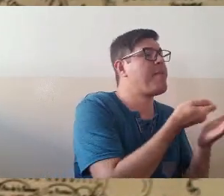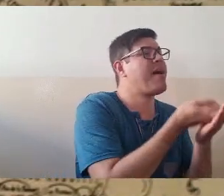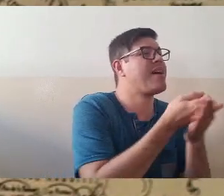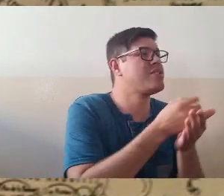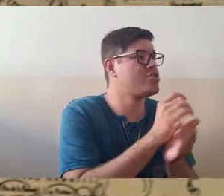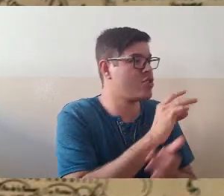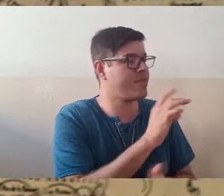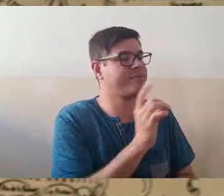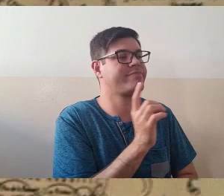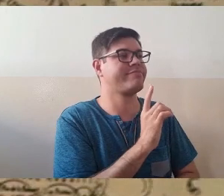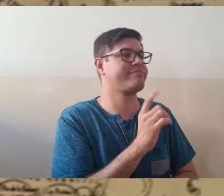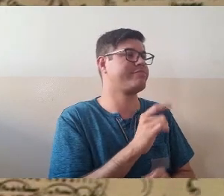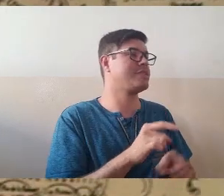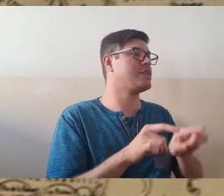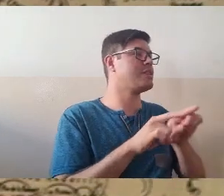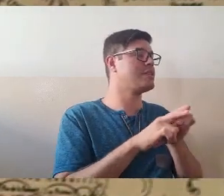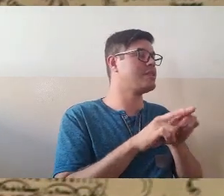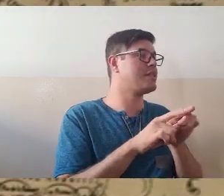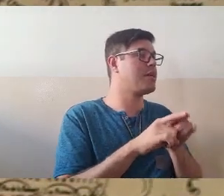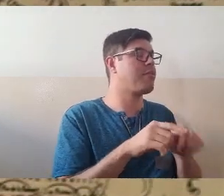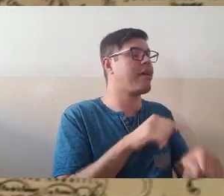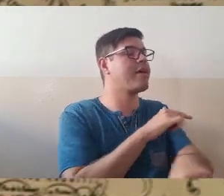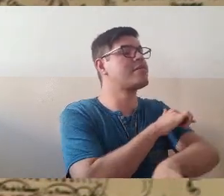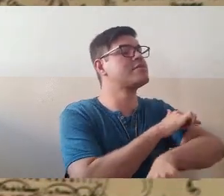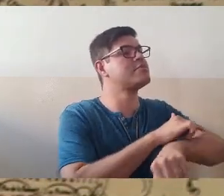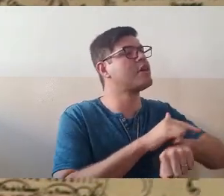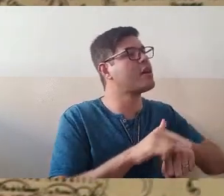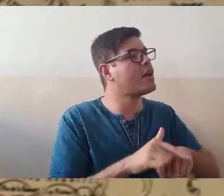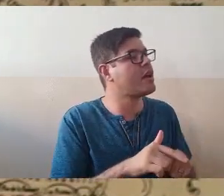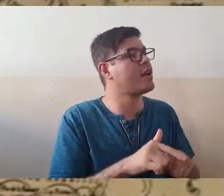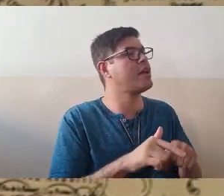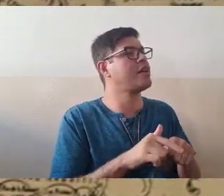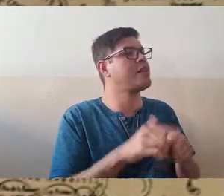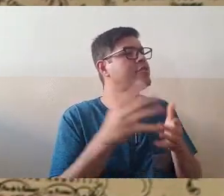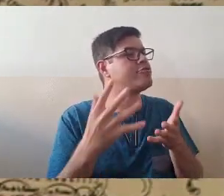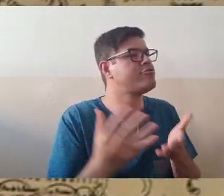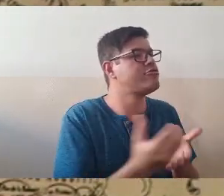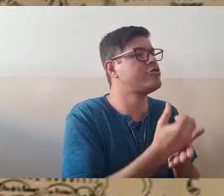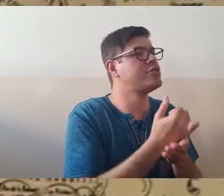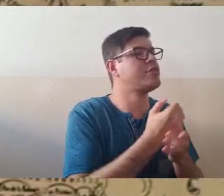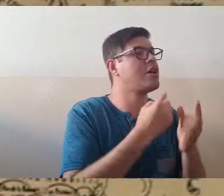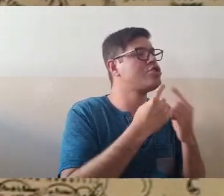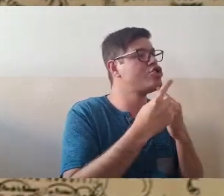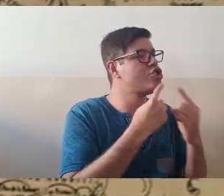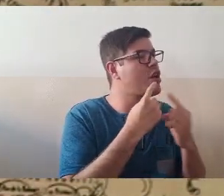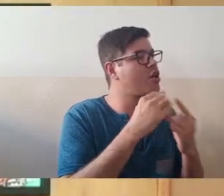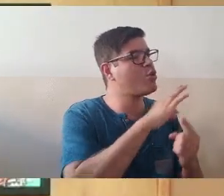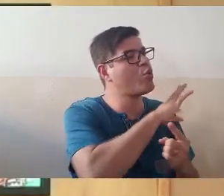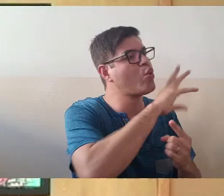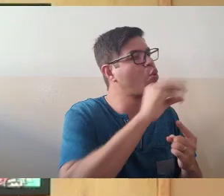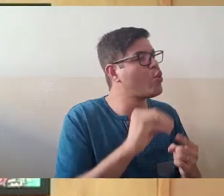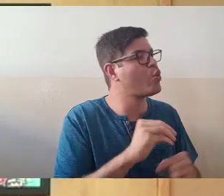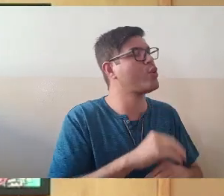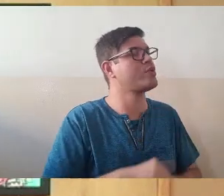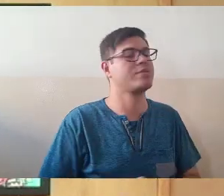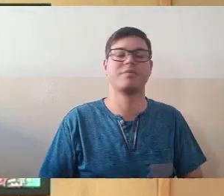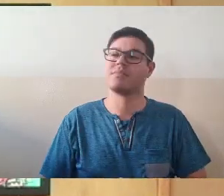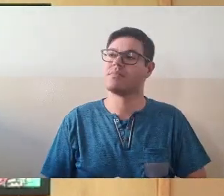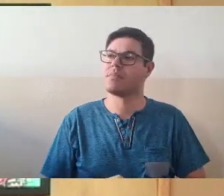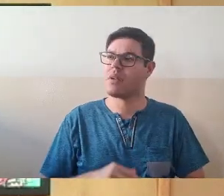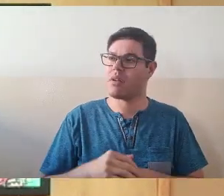A questão também é de respeito, de resgate, de diálogo, é de tudo isso. E quem é o músico